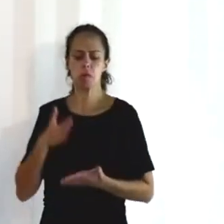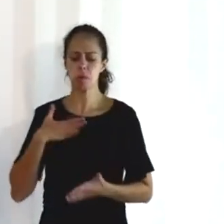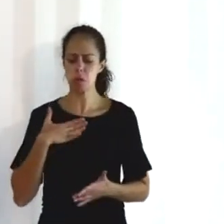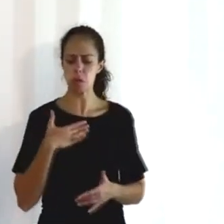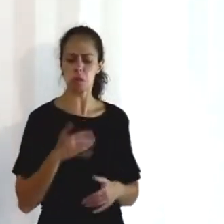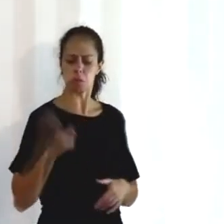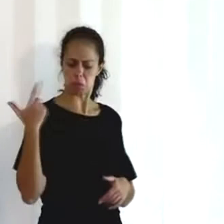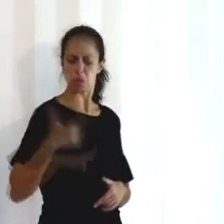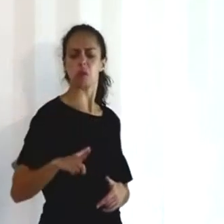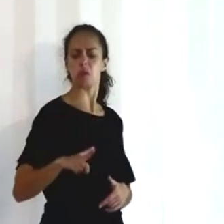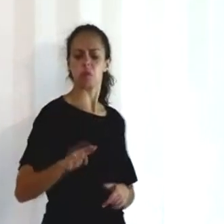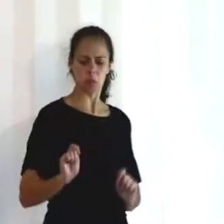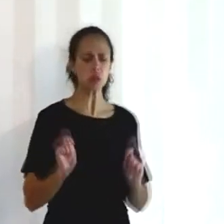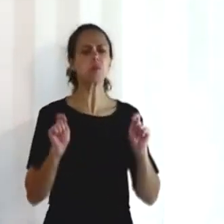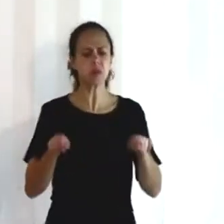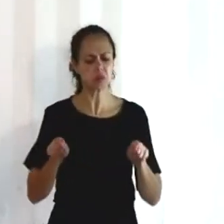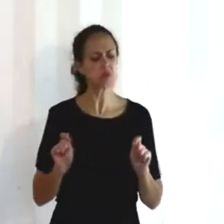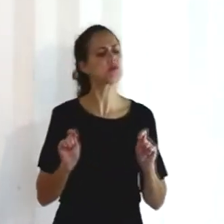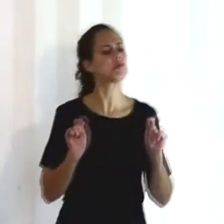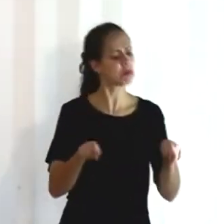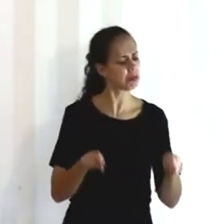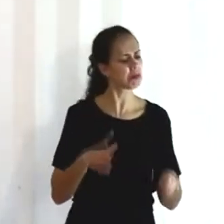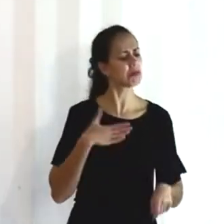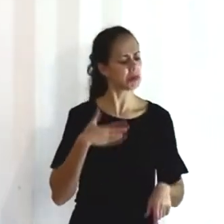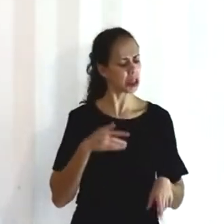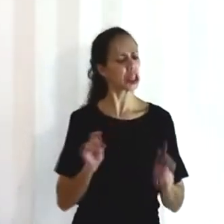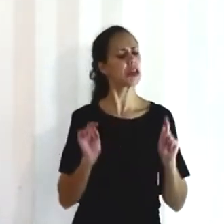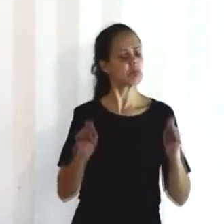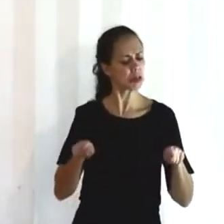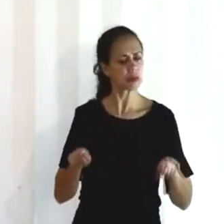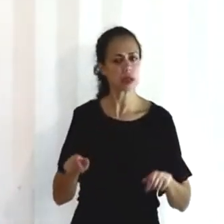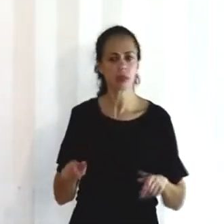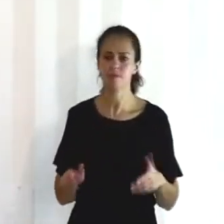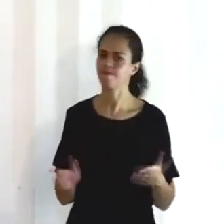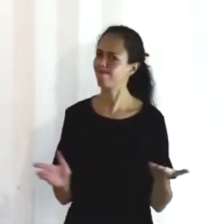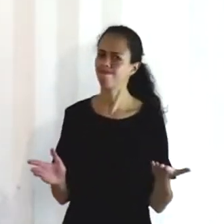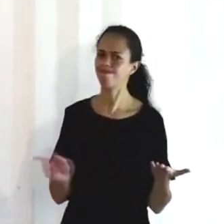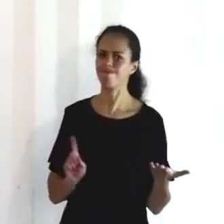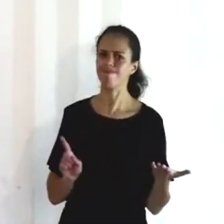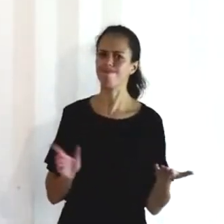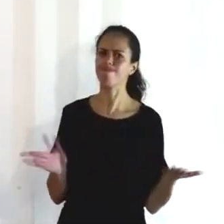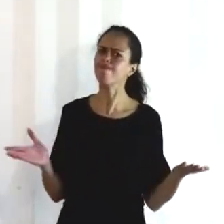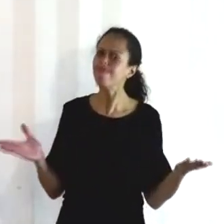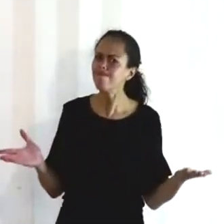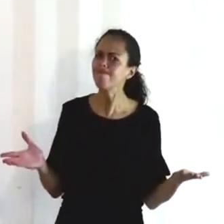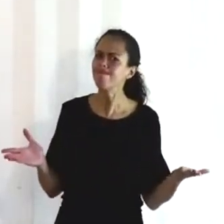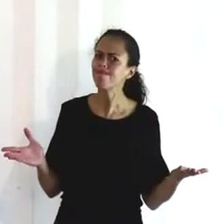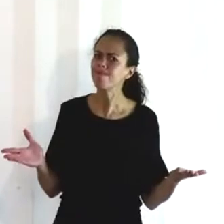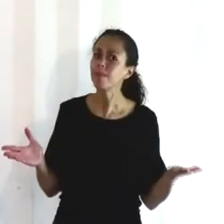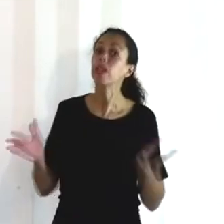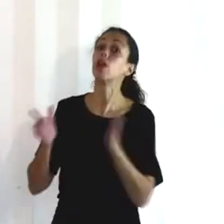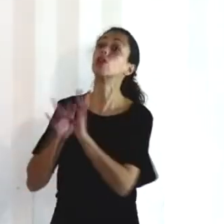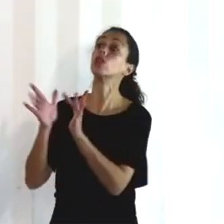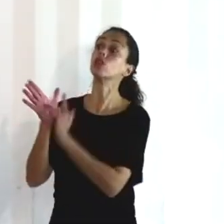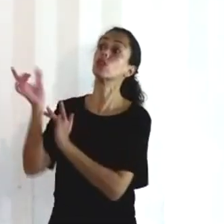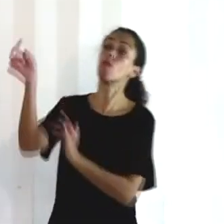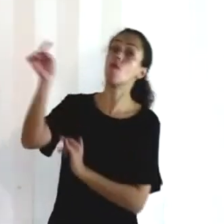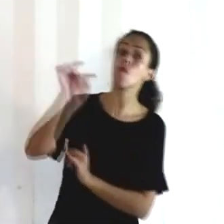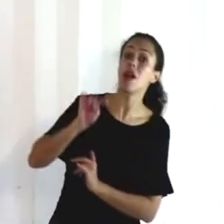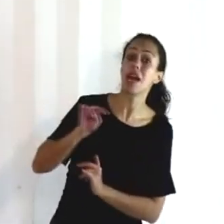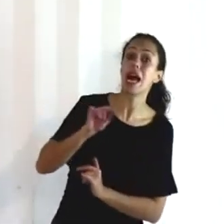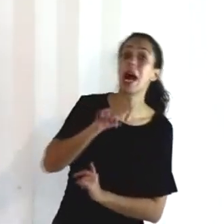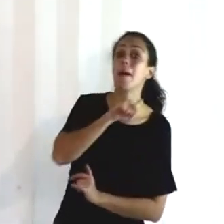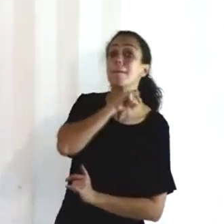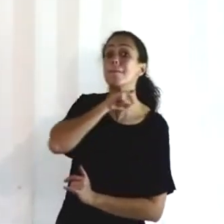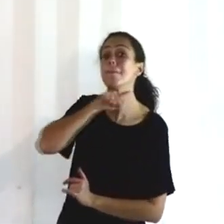Só que para o Senhor Deus, a vida do seu Filho é o resultado da nossa vida. A